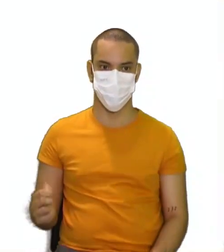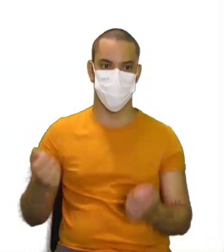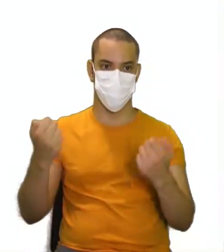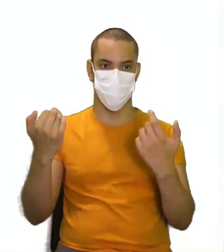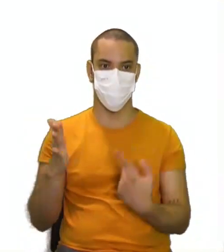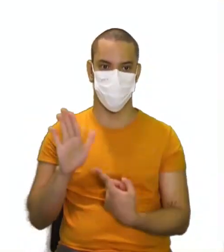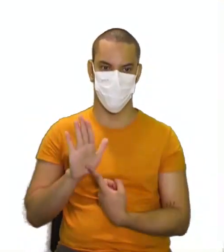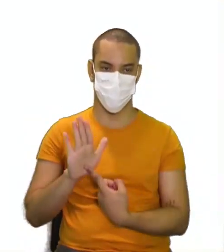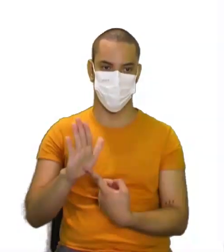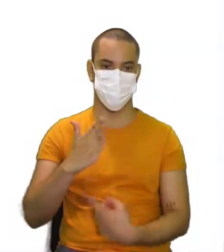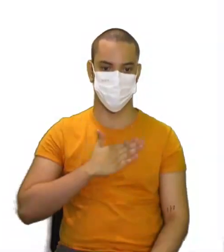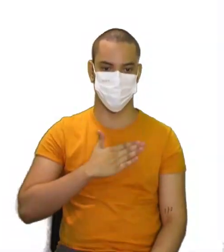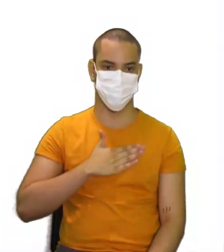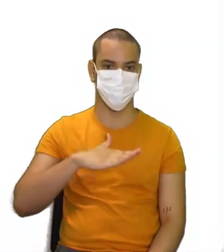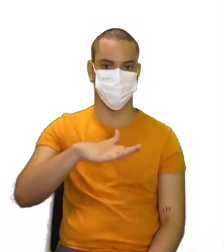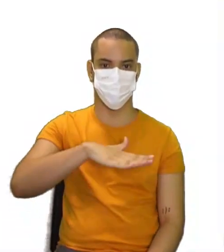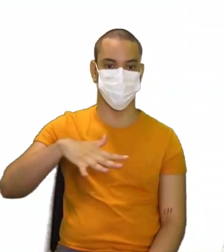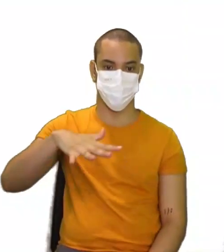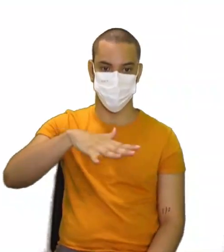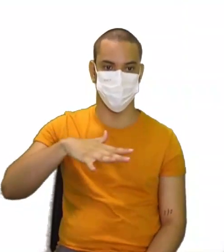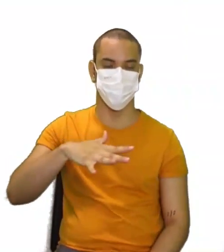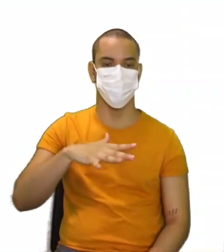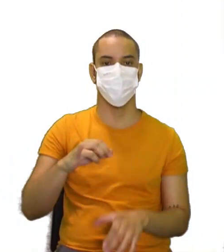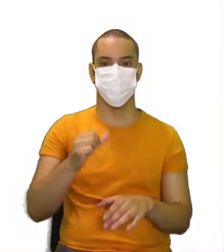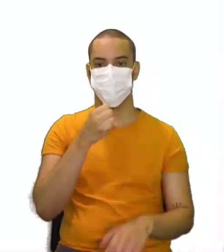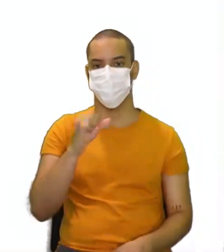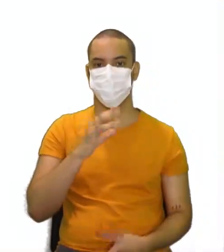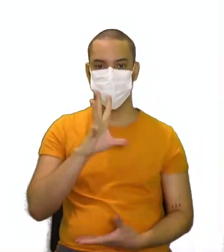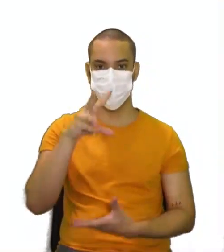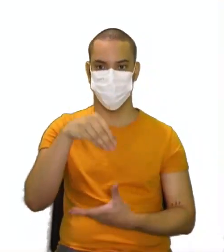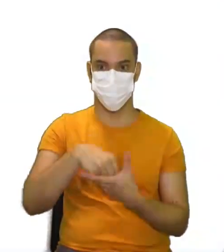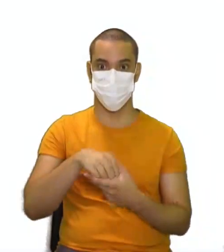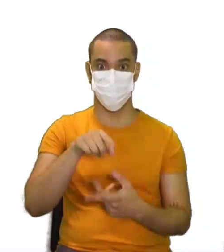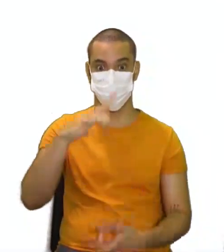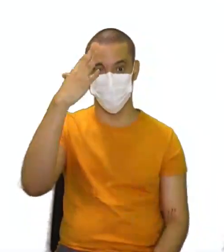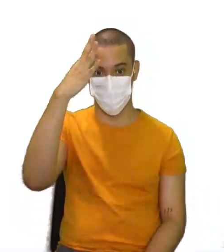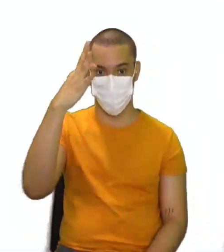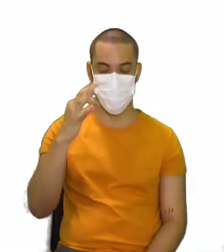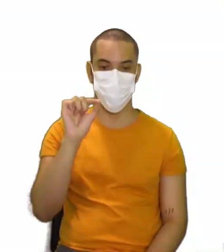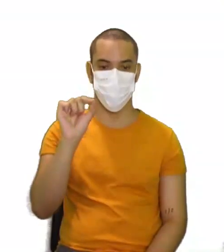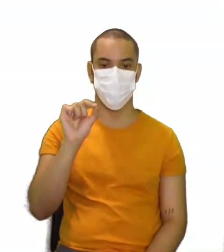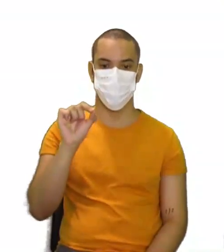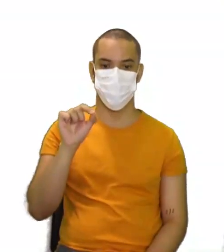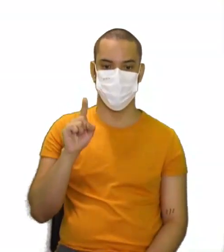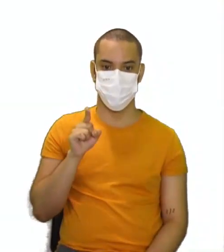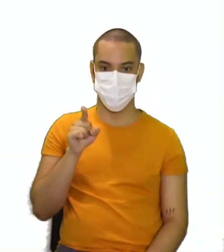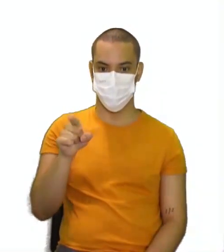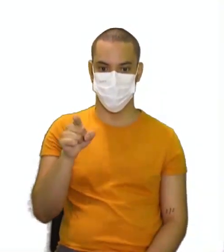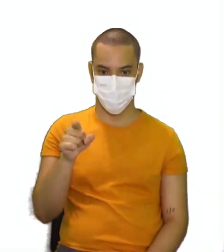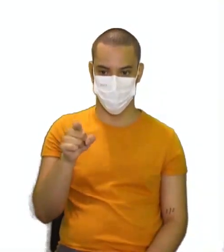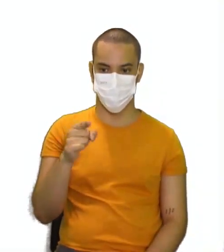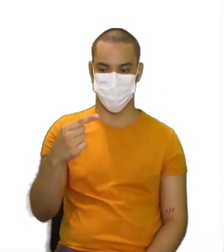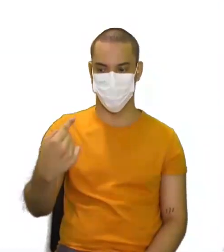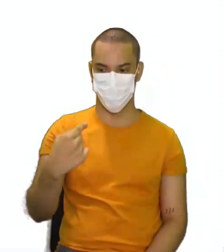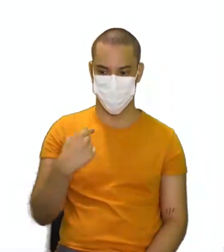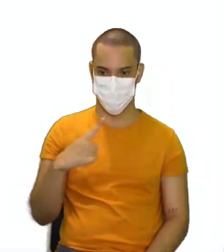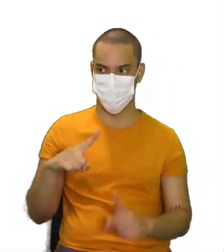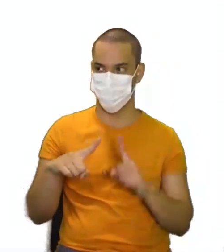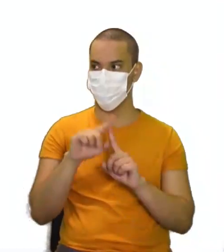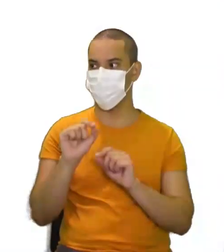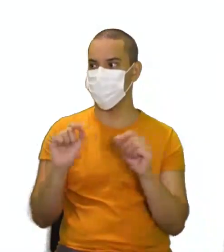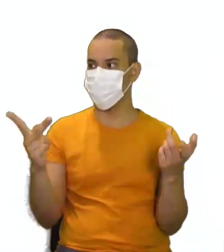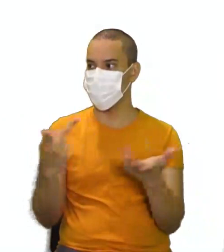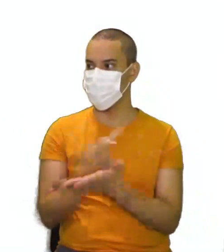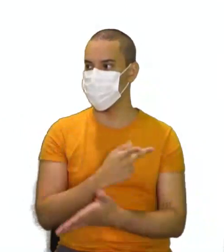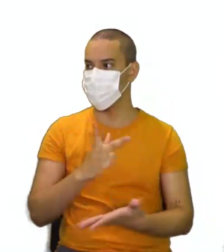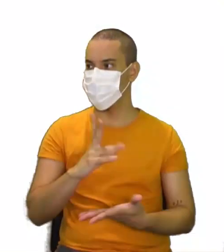meu campo magnético na direção, tá, gente? Você tem que entender que a gente está considerando aqui, tá? Então, o que acontece? Se a